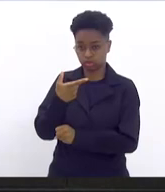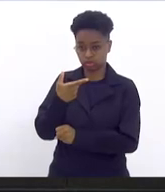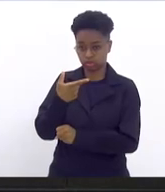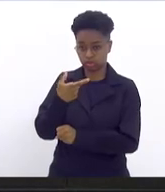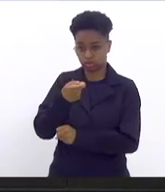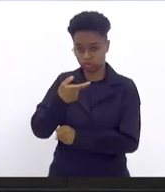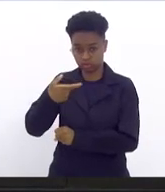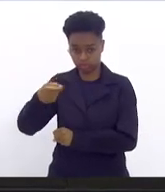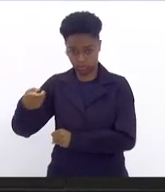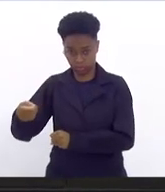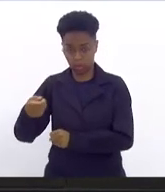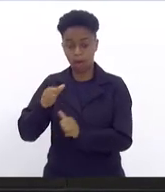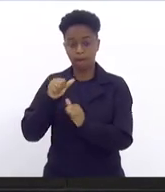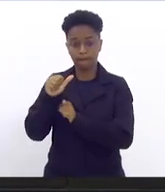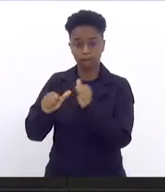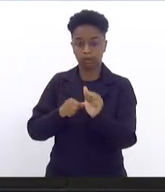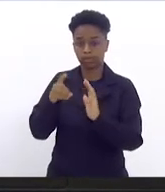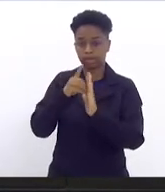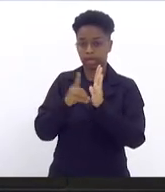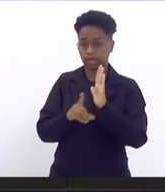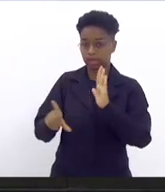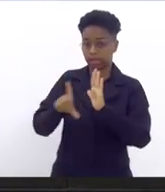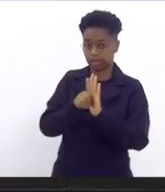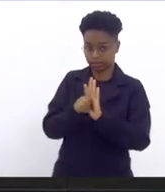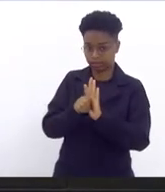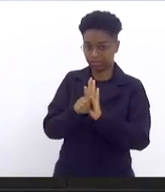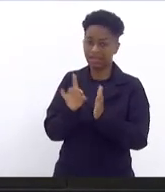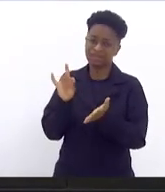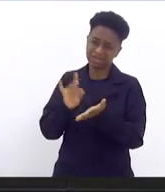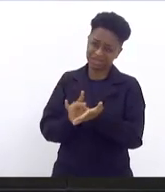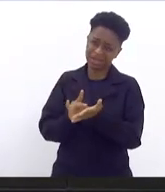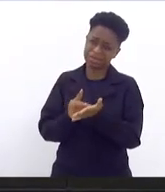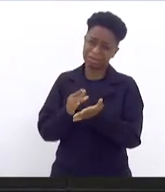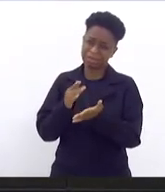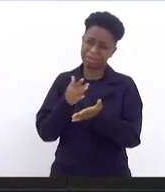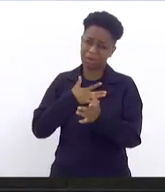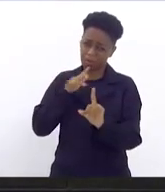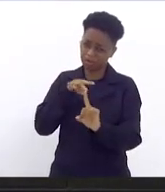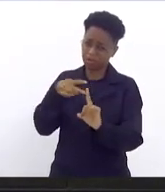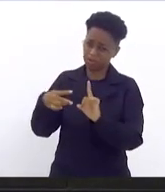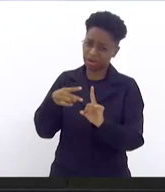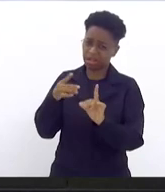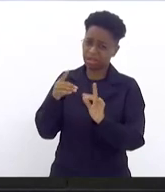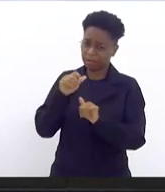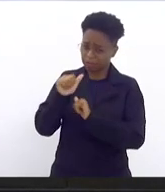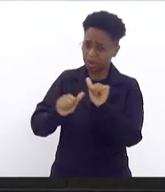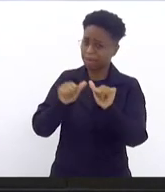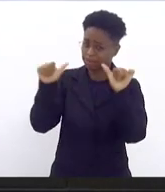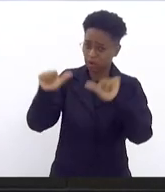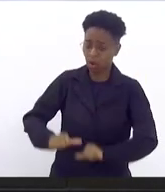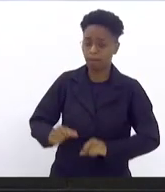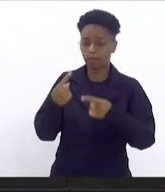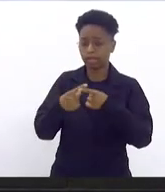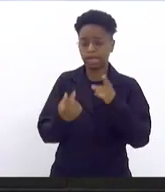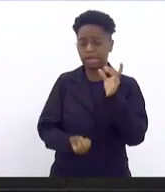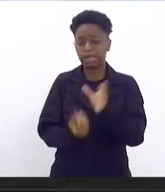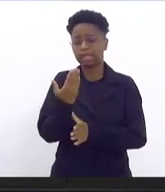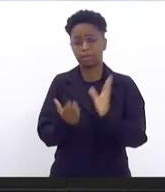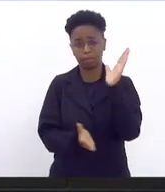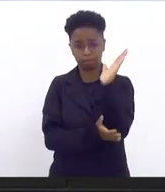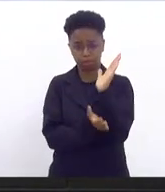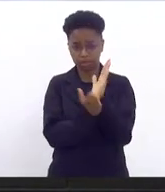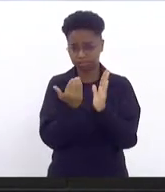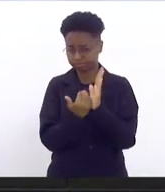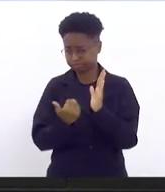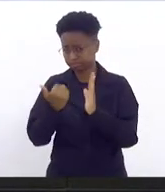do ano de 2000, que ela altera o decreto-lei. Na verdade, ela altera, ao meu ver, para pior, porque ela cria mais ainda a burocracia. Então, a minha